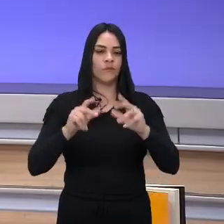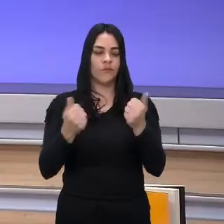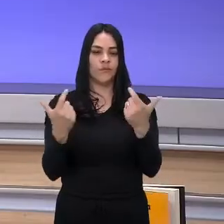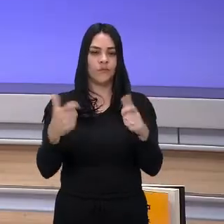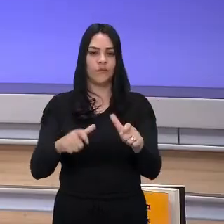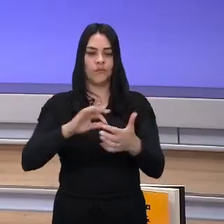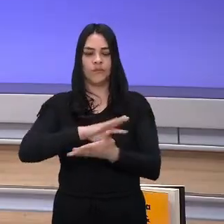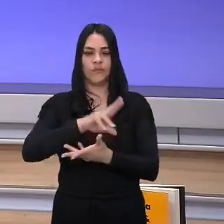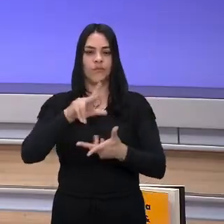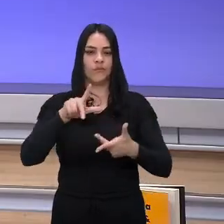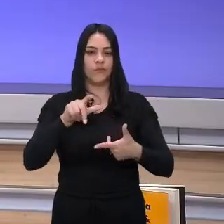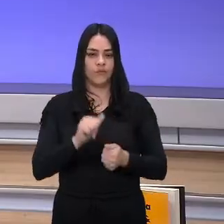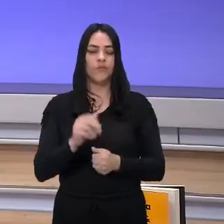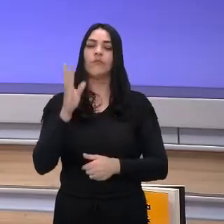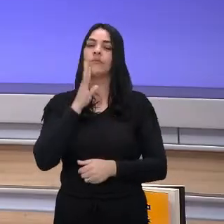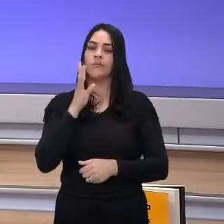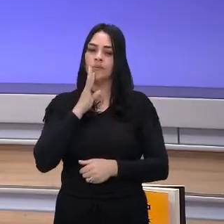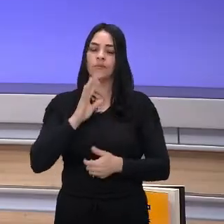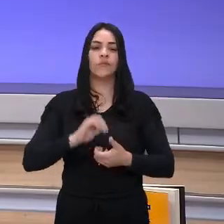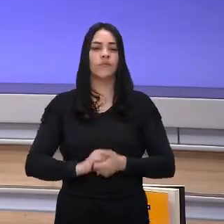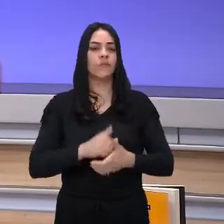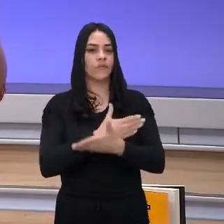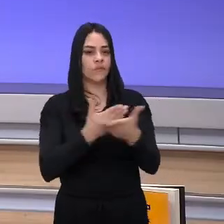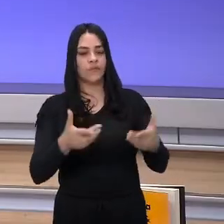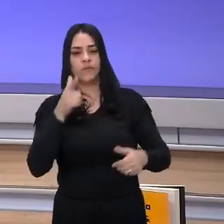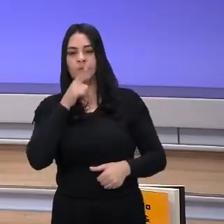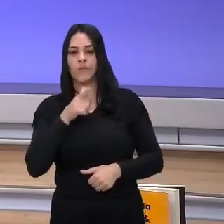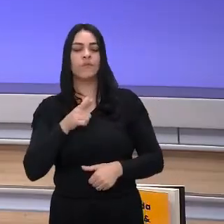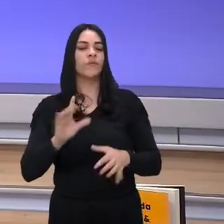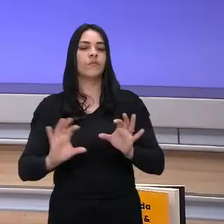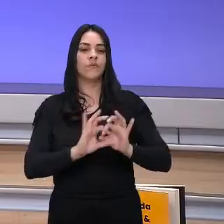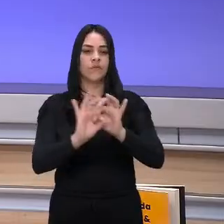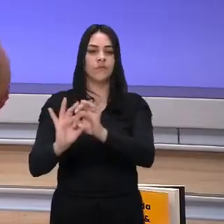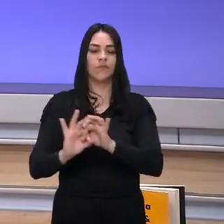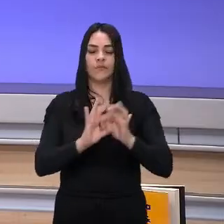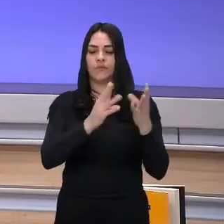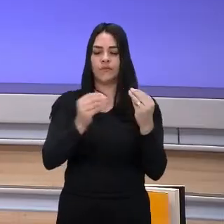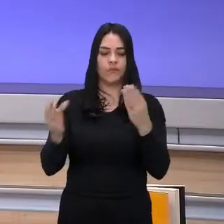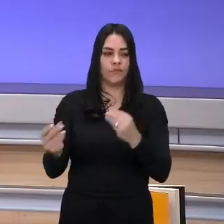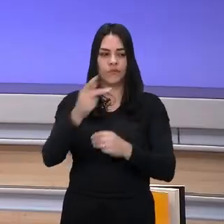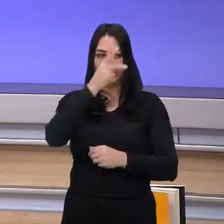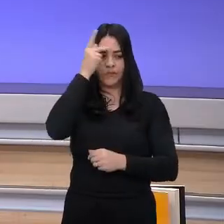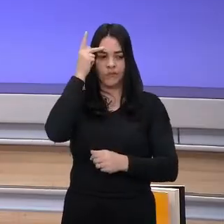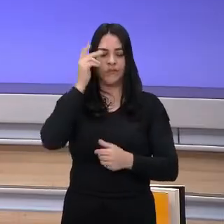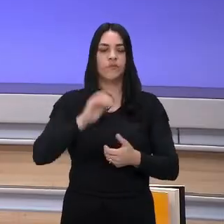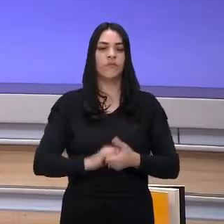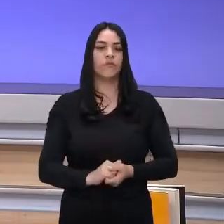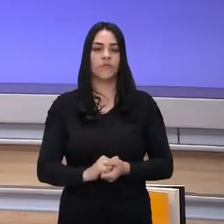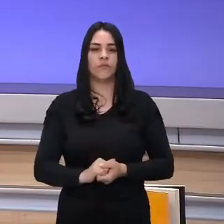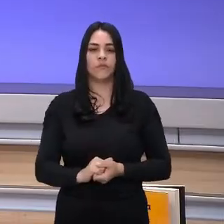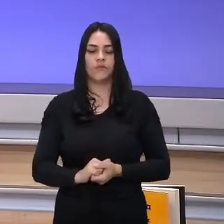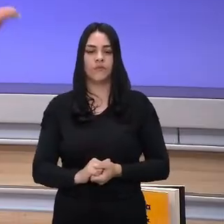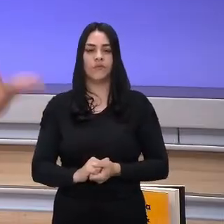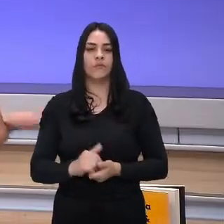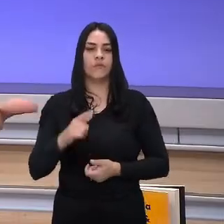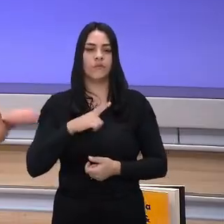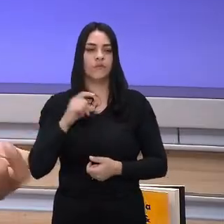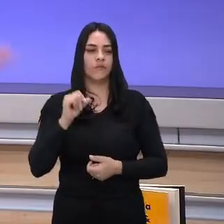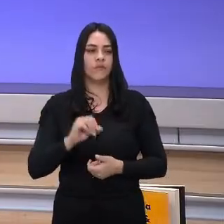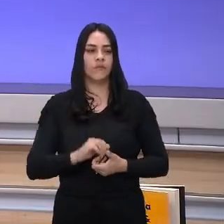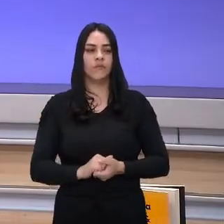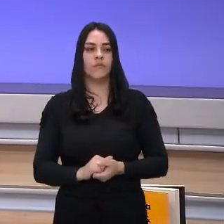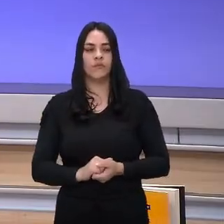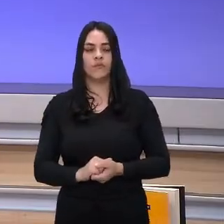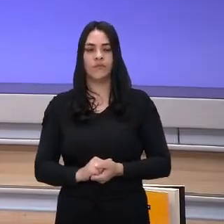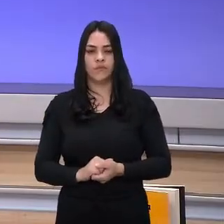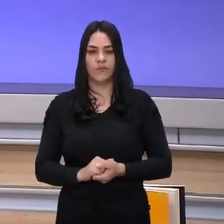mundo. Então, é bem bacana. Nós conseguimos reunir bastante pessoas e de diversos segmentos, não somente escolar. O